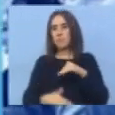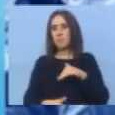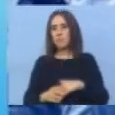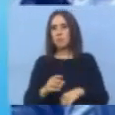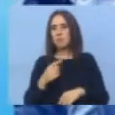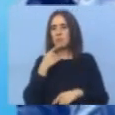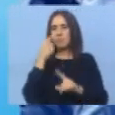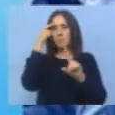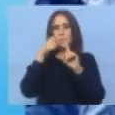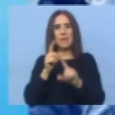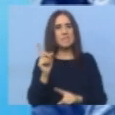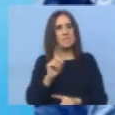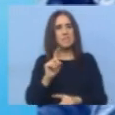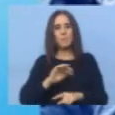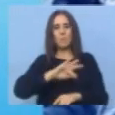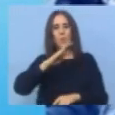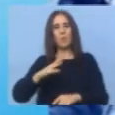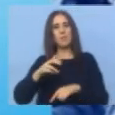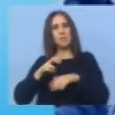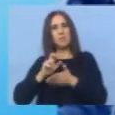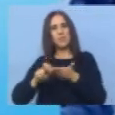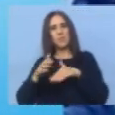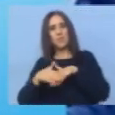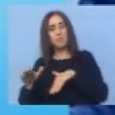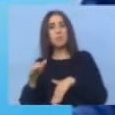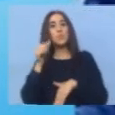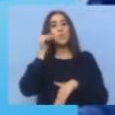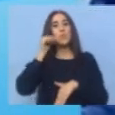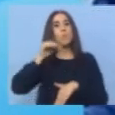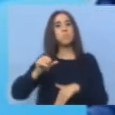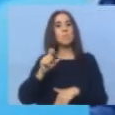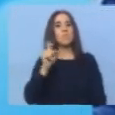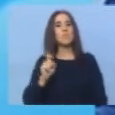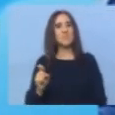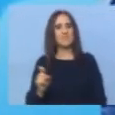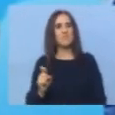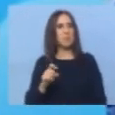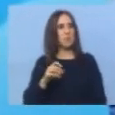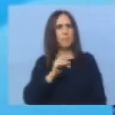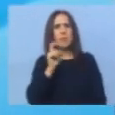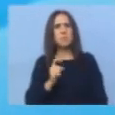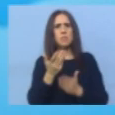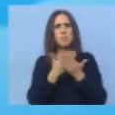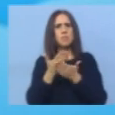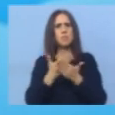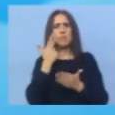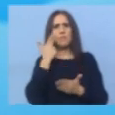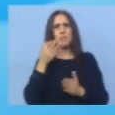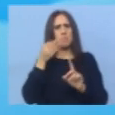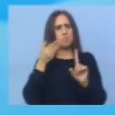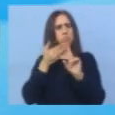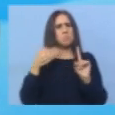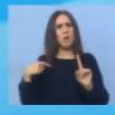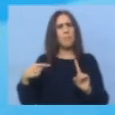Não, vamos descer do monte, vamos tratar da paz no Sudão, vamos tratar da paz vamos tratar da vida concreta das